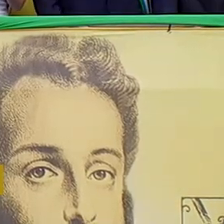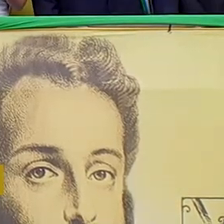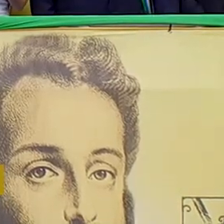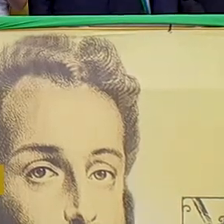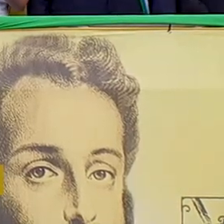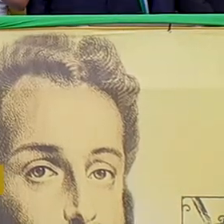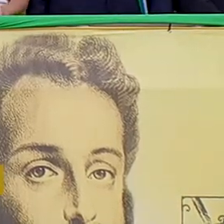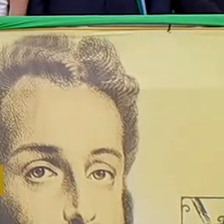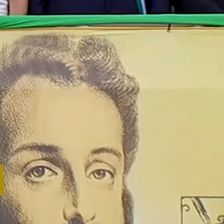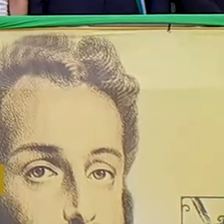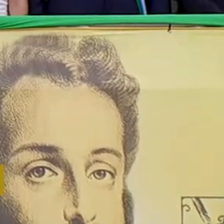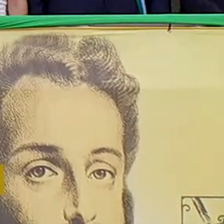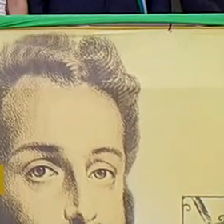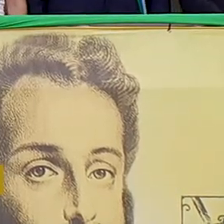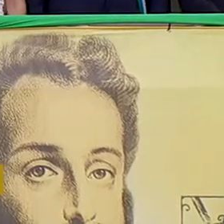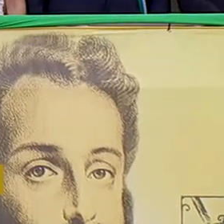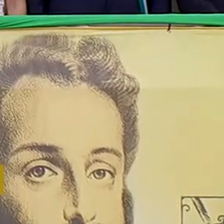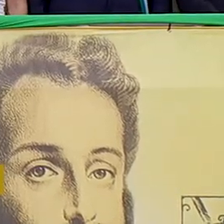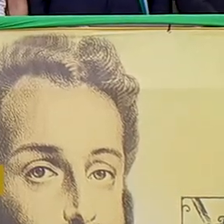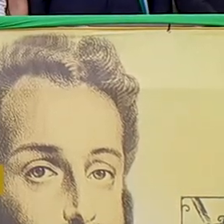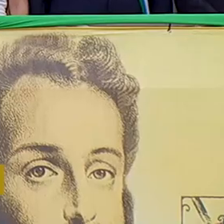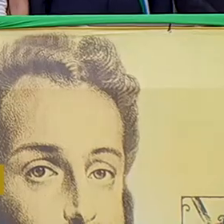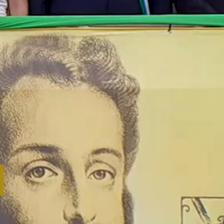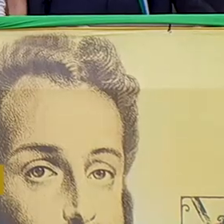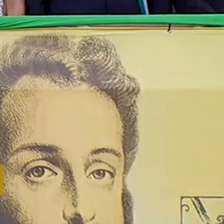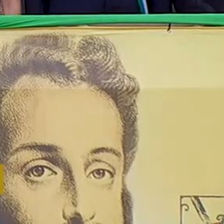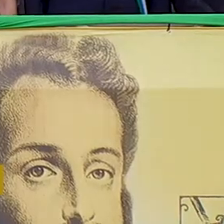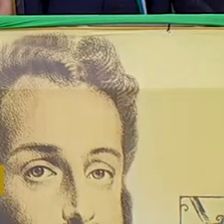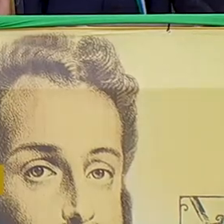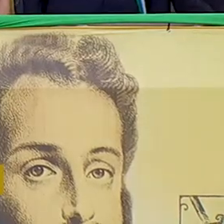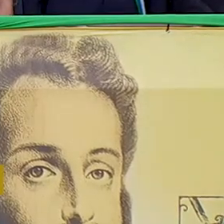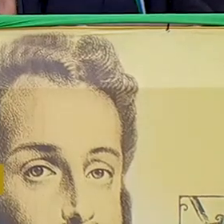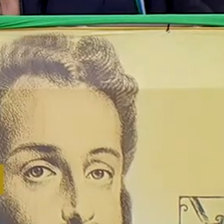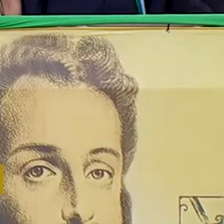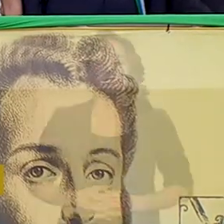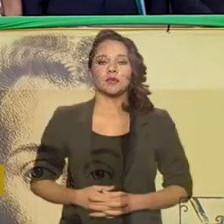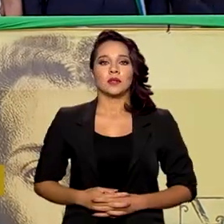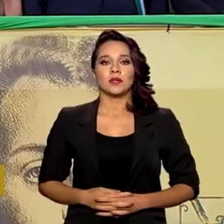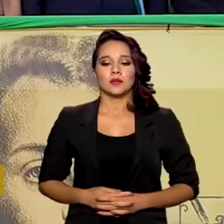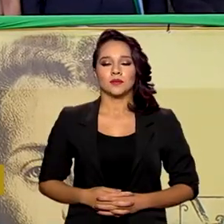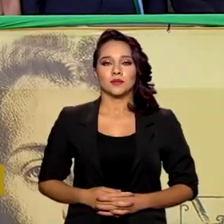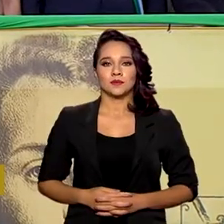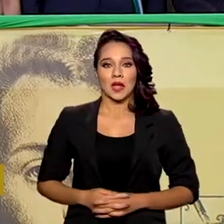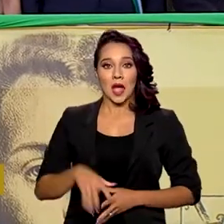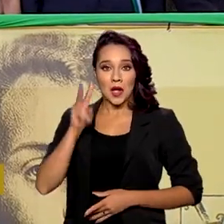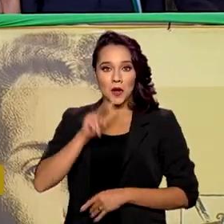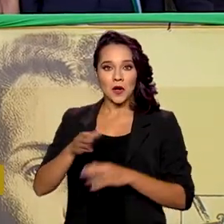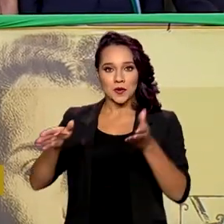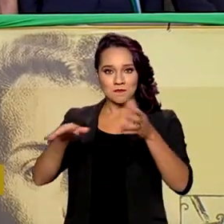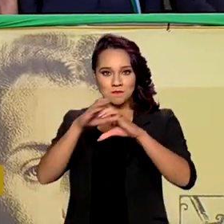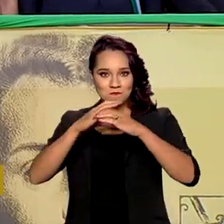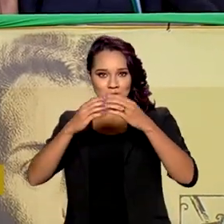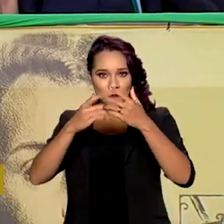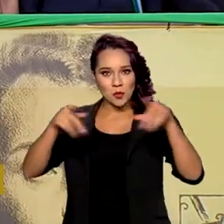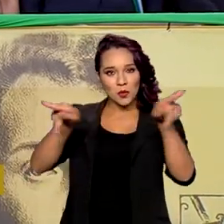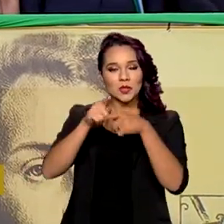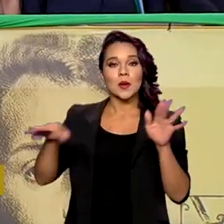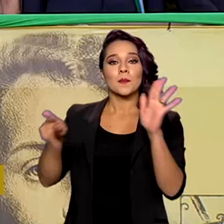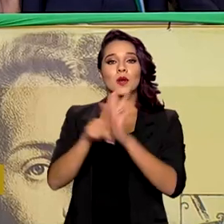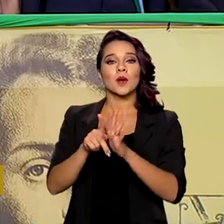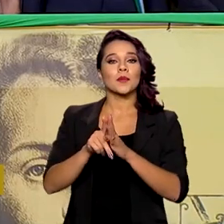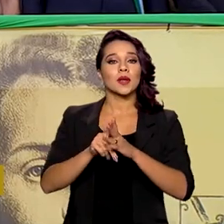executado agora o hino da independência, também interpretado pelo coral dos alunos do Colégio Militar de